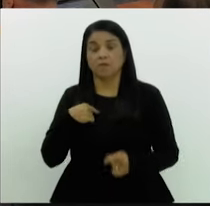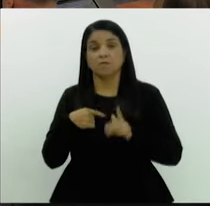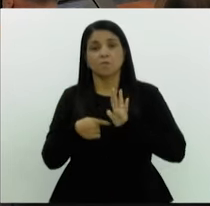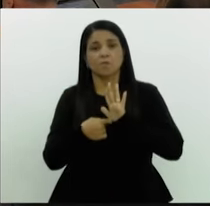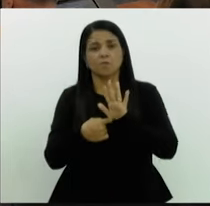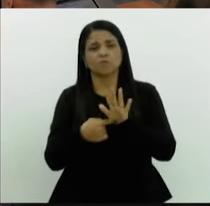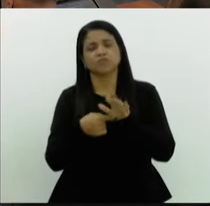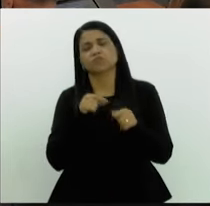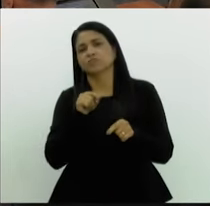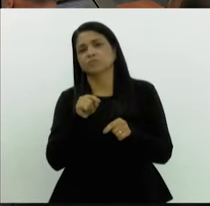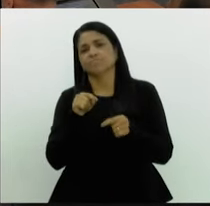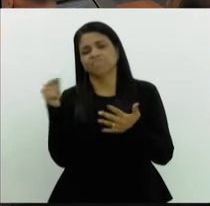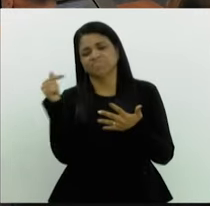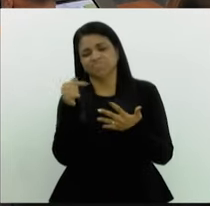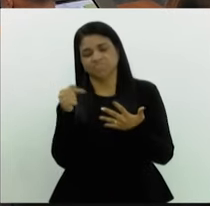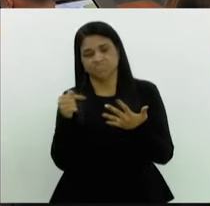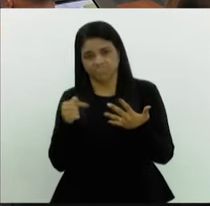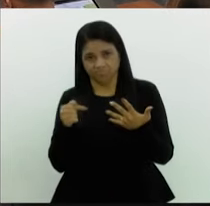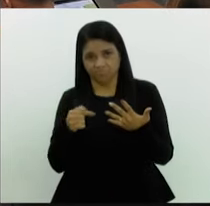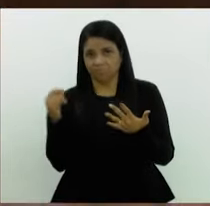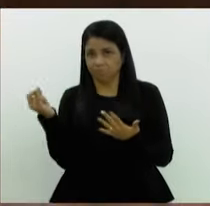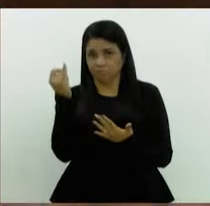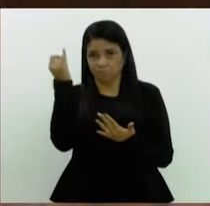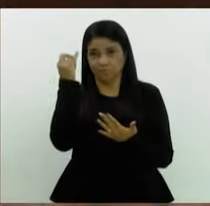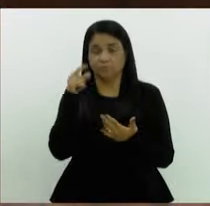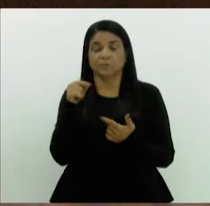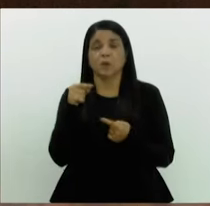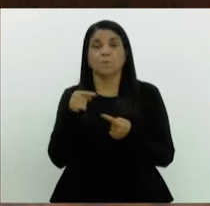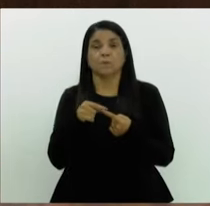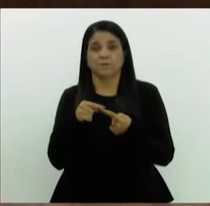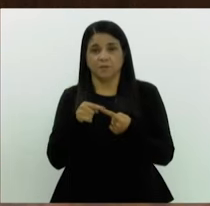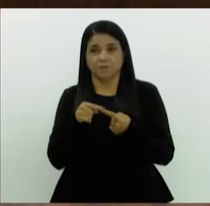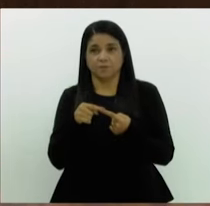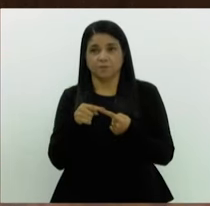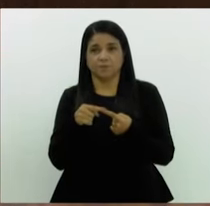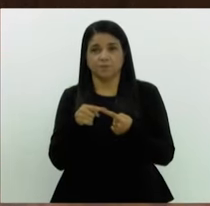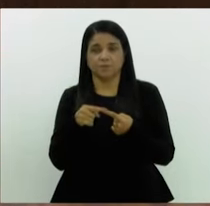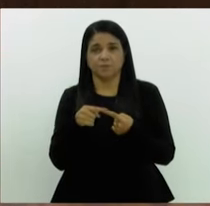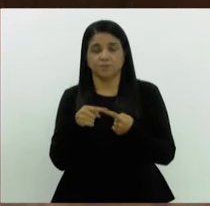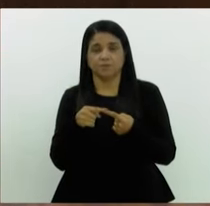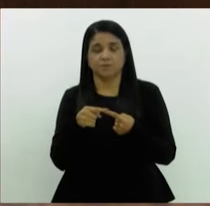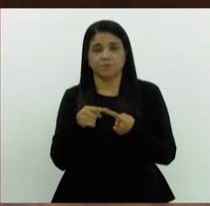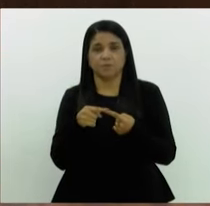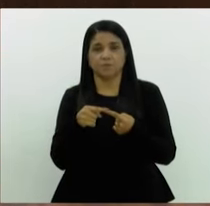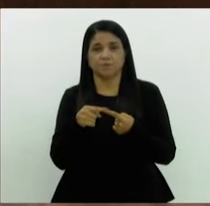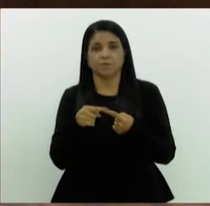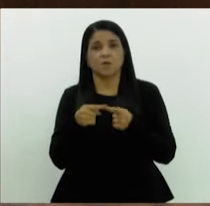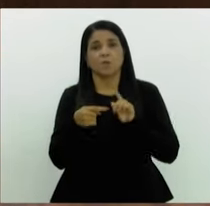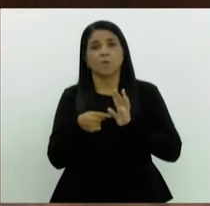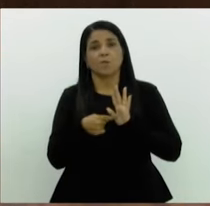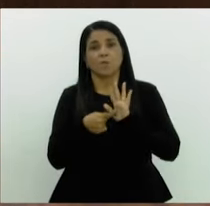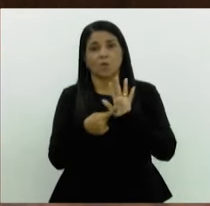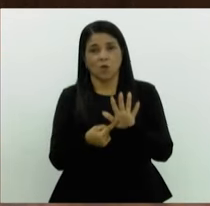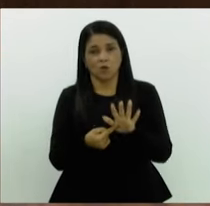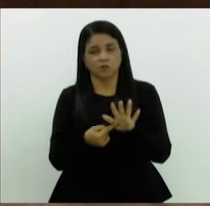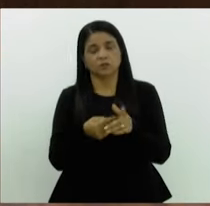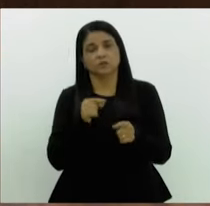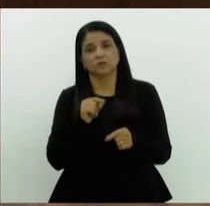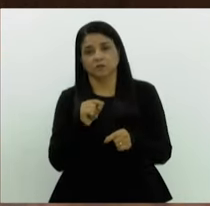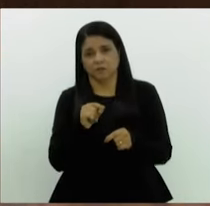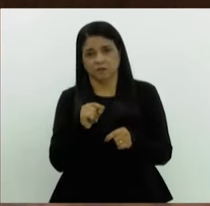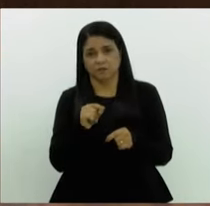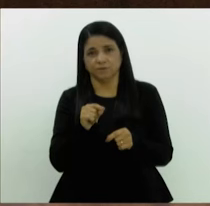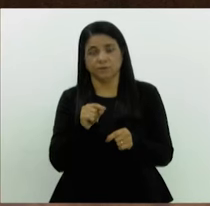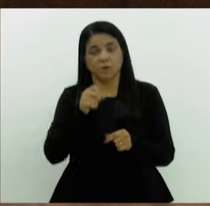que eu acho que são importantes. A primeira delas é evidente que quando uma